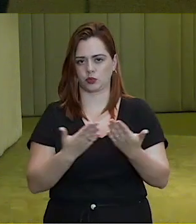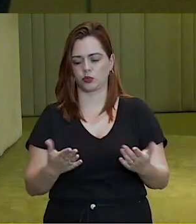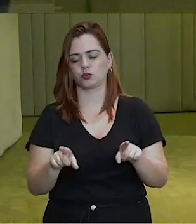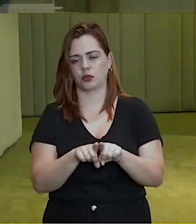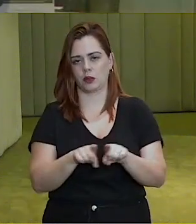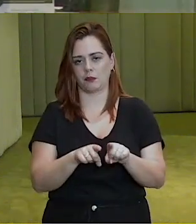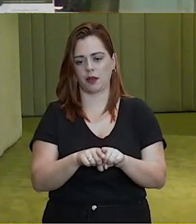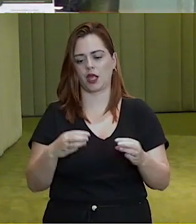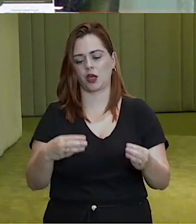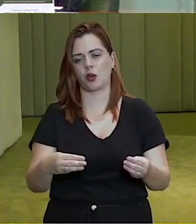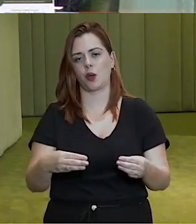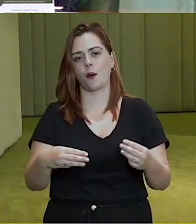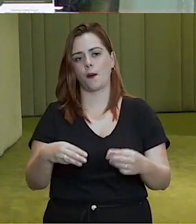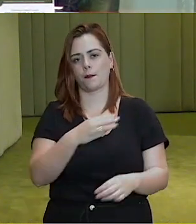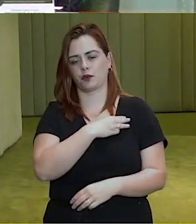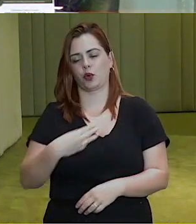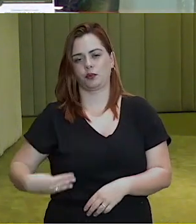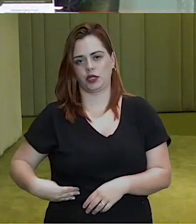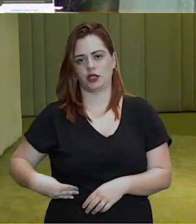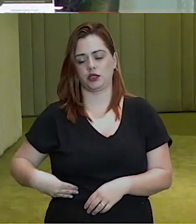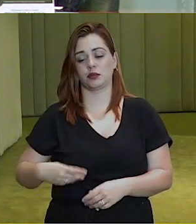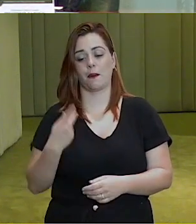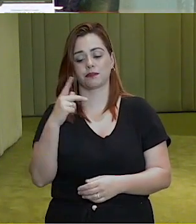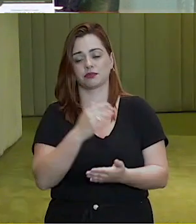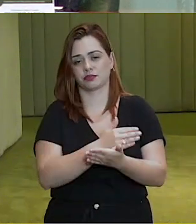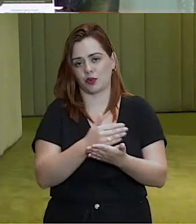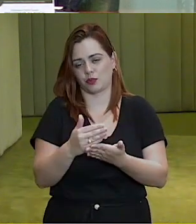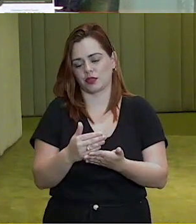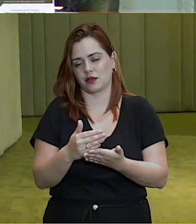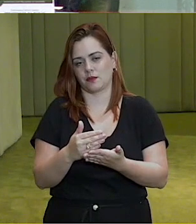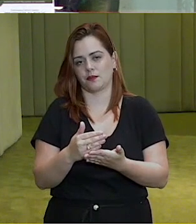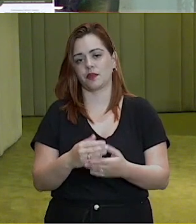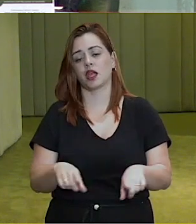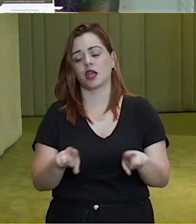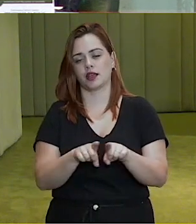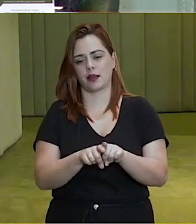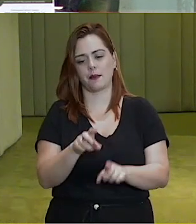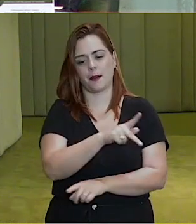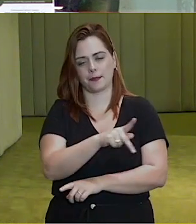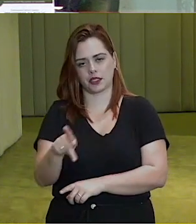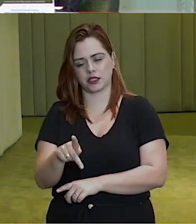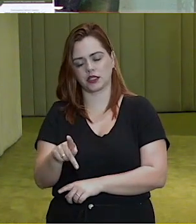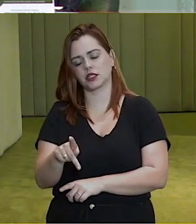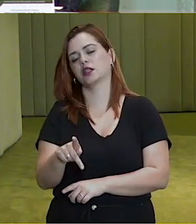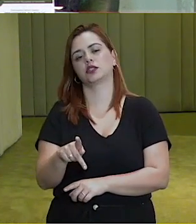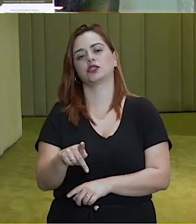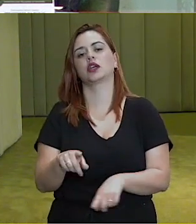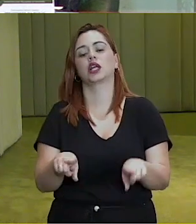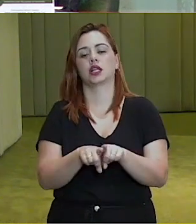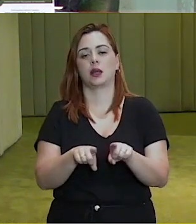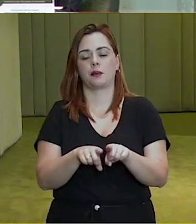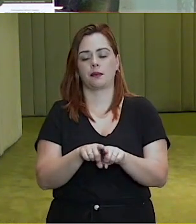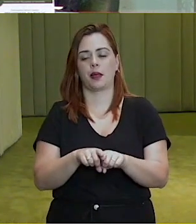ministro de Estado, por esta iniciativa, e também a senhora presidente da Fundação Alexandre de Gusmão,